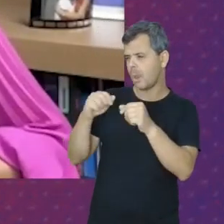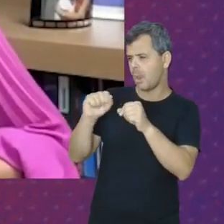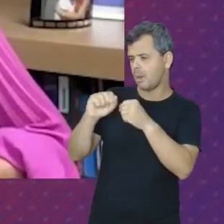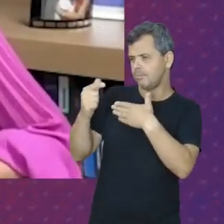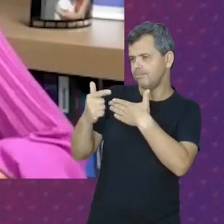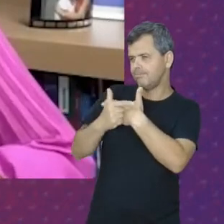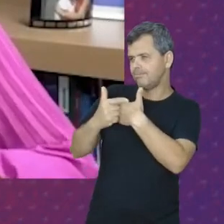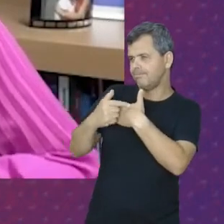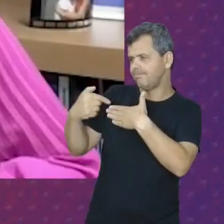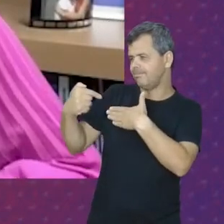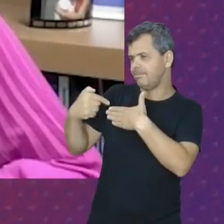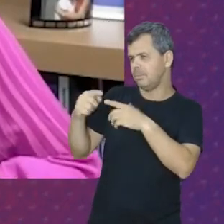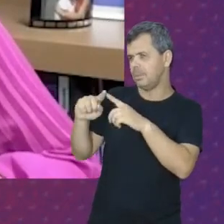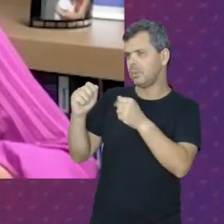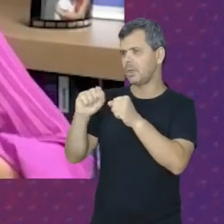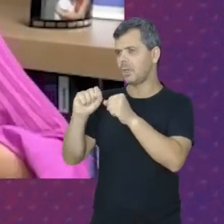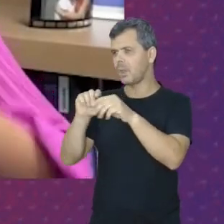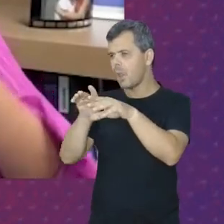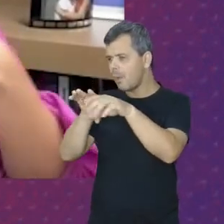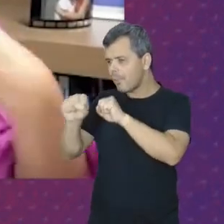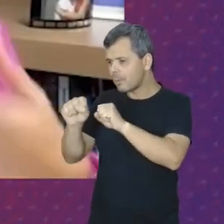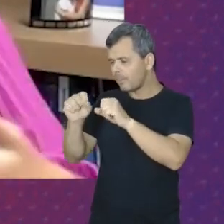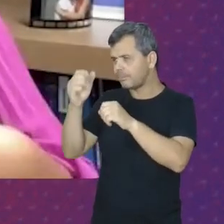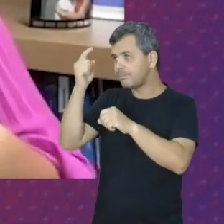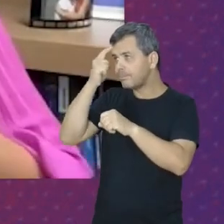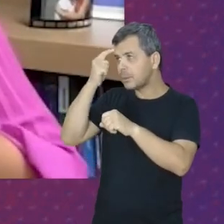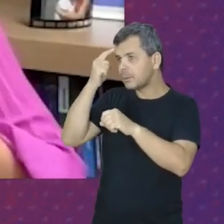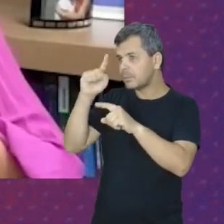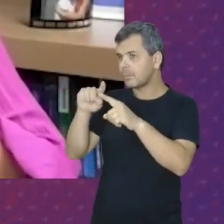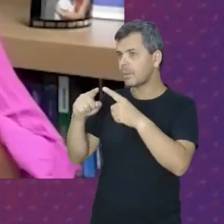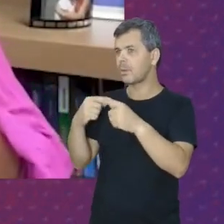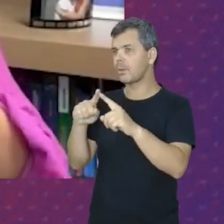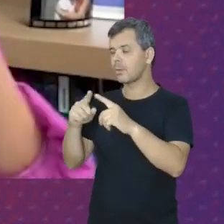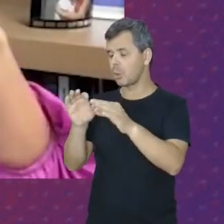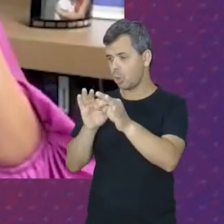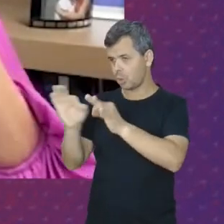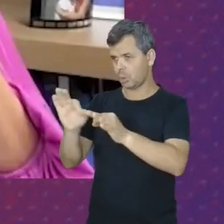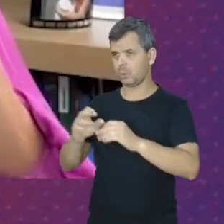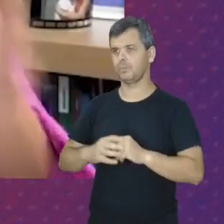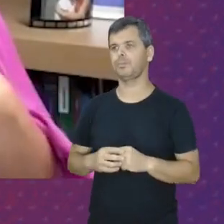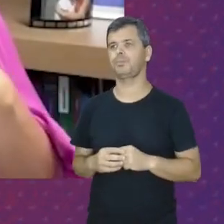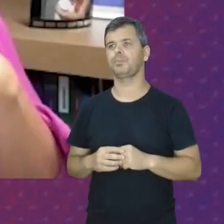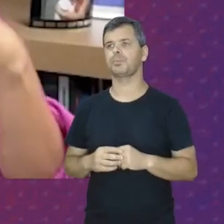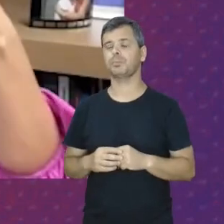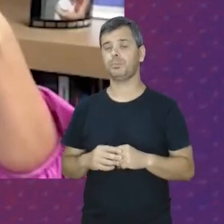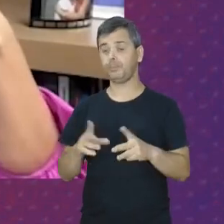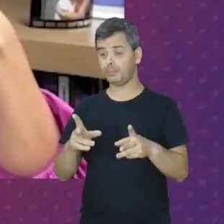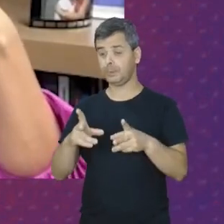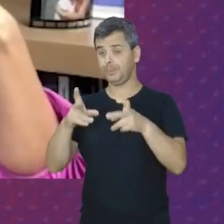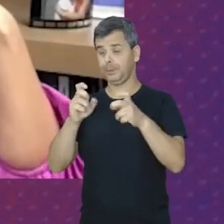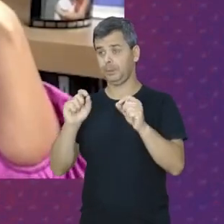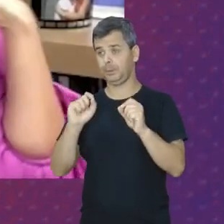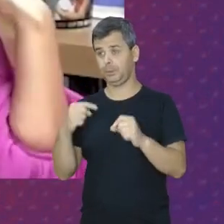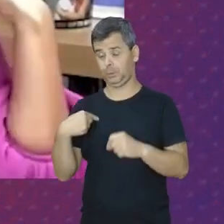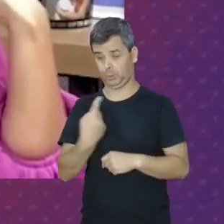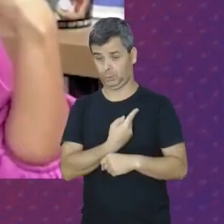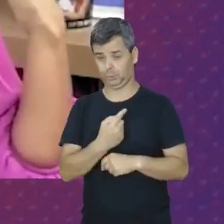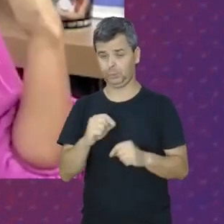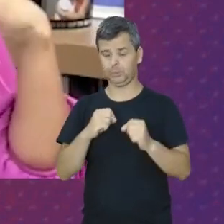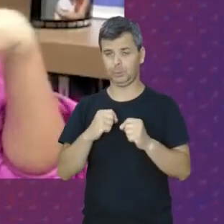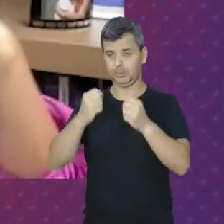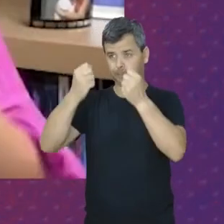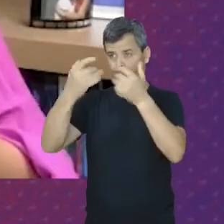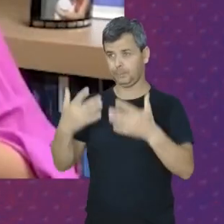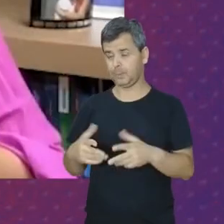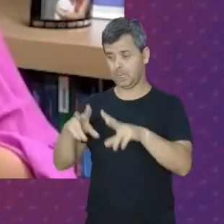para nós mulheres, de pensar a formação, de pensar a nossa organização. Veja, quando a gente vai falar